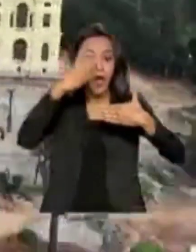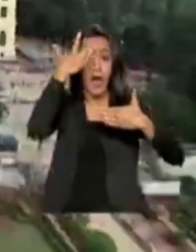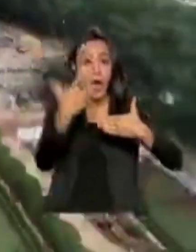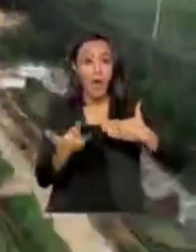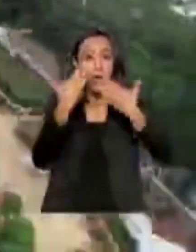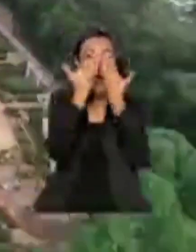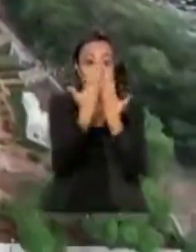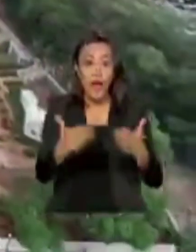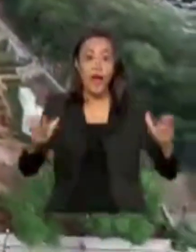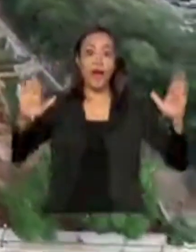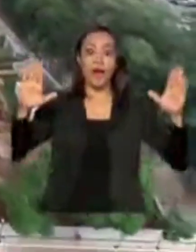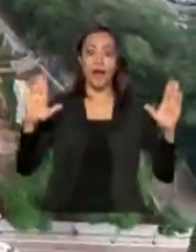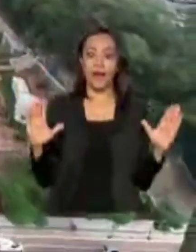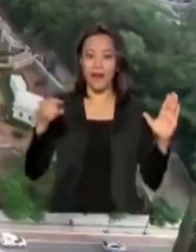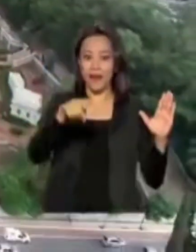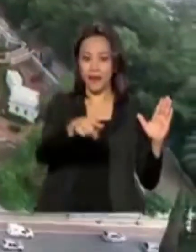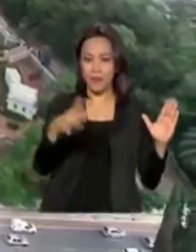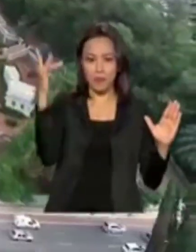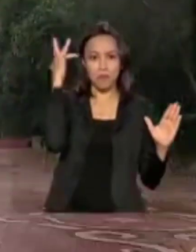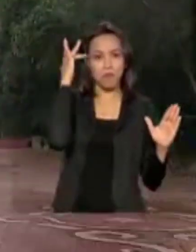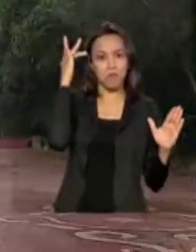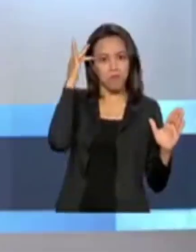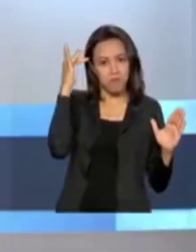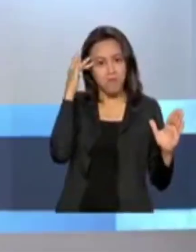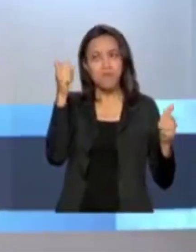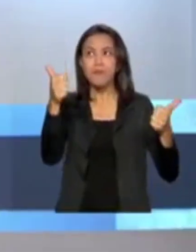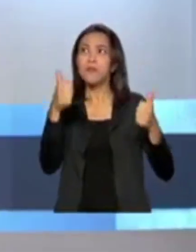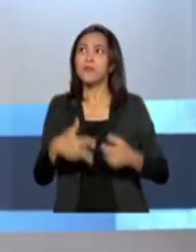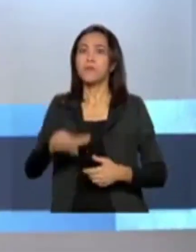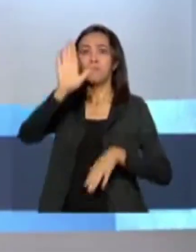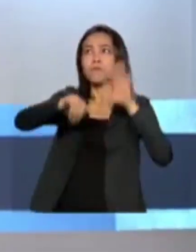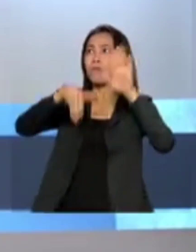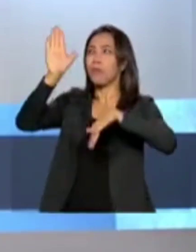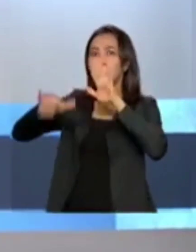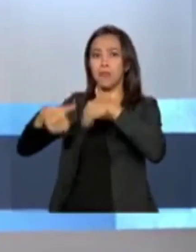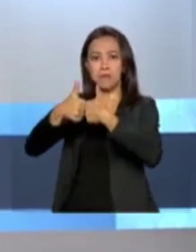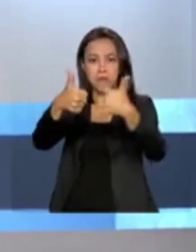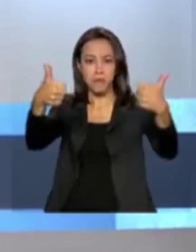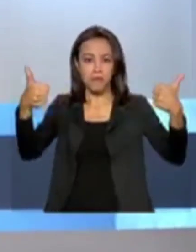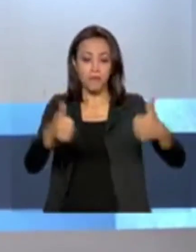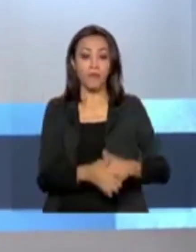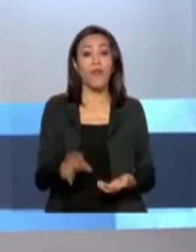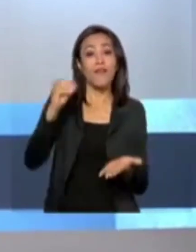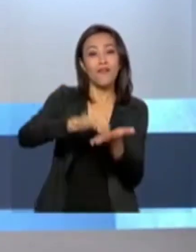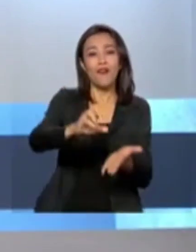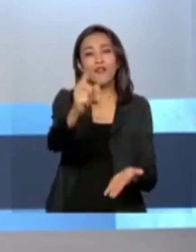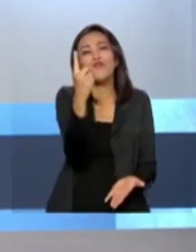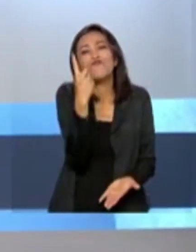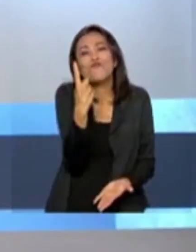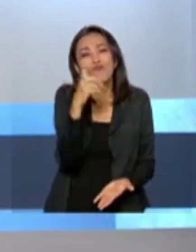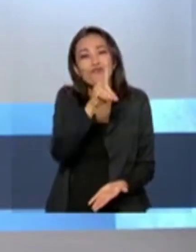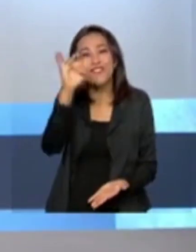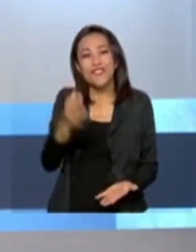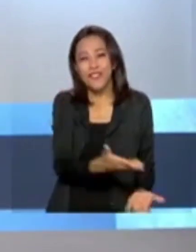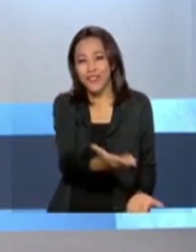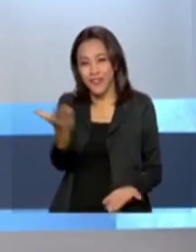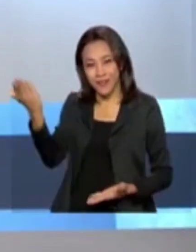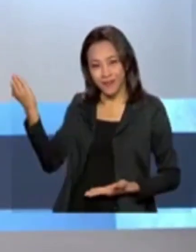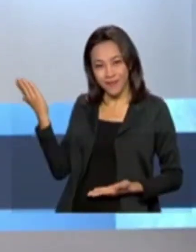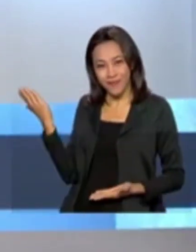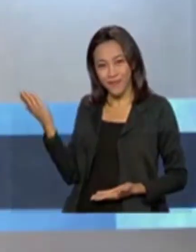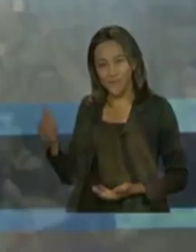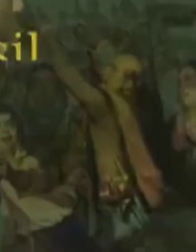amanhã, maior, mais moderno e restaurado. E falta um dia para o bicentenário da independência do